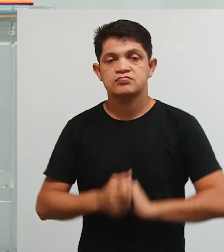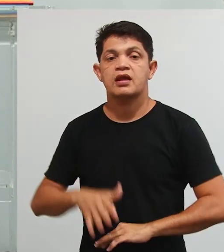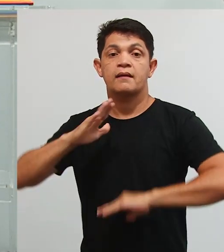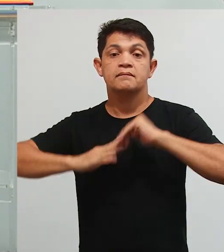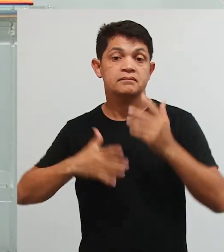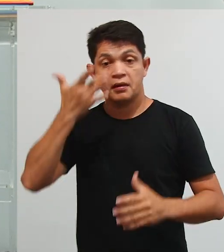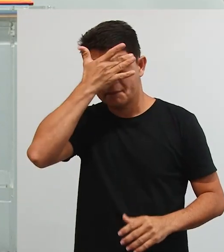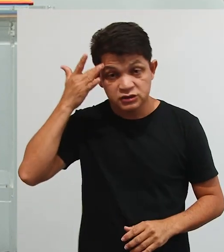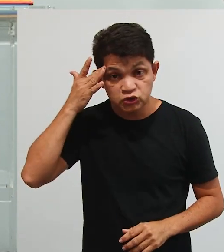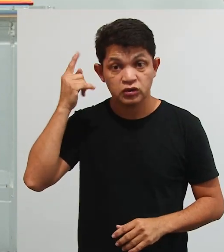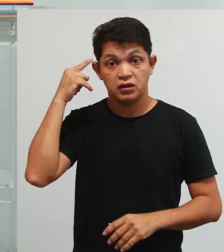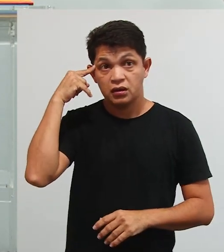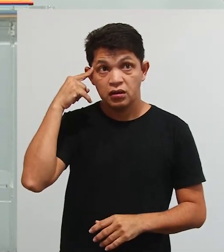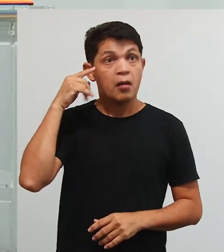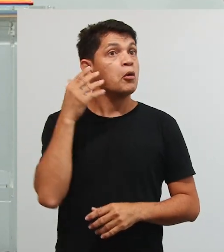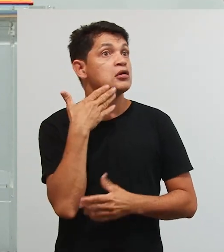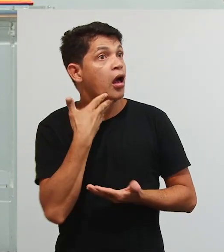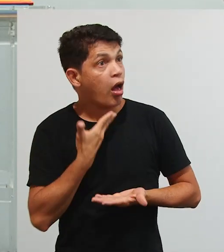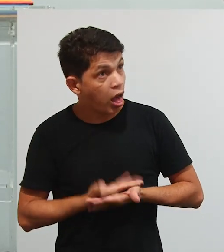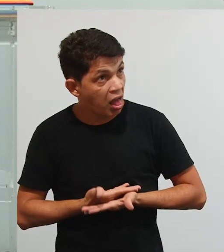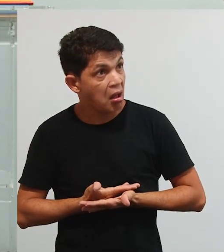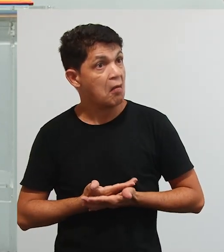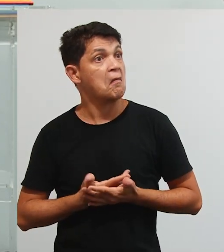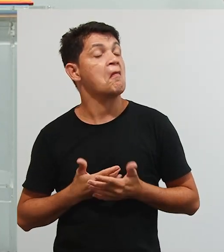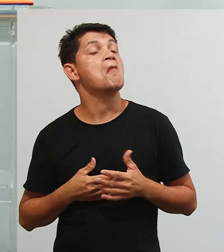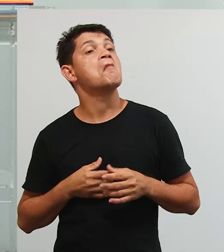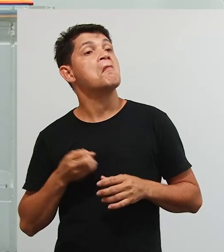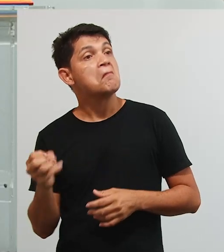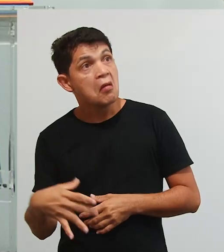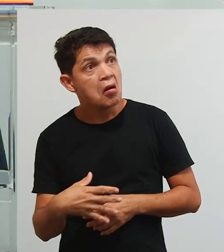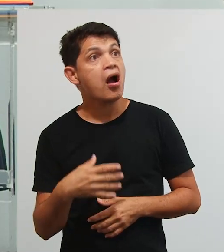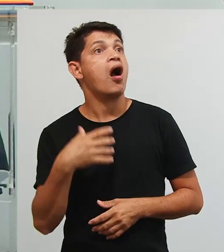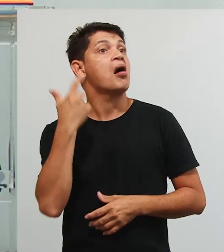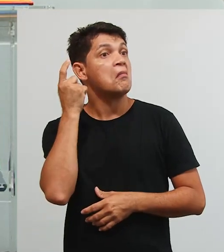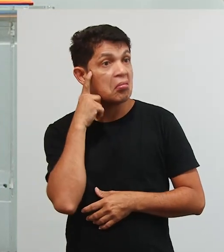pedestal aqui transparente, com essa logo, não mesmo,